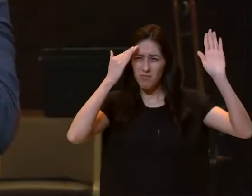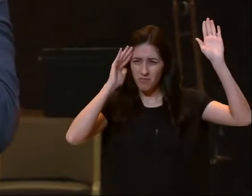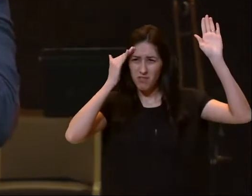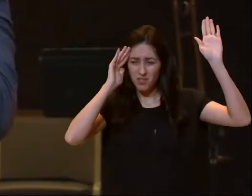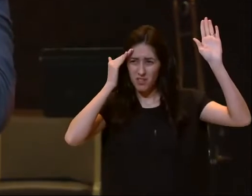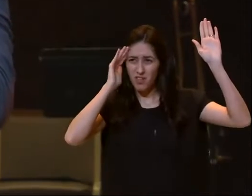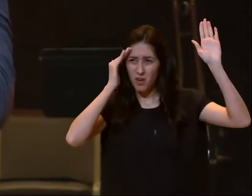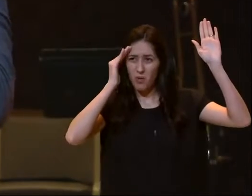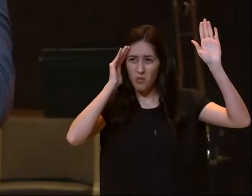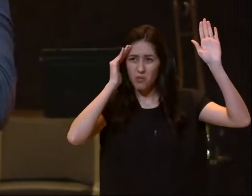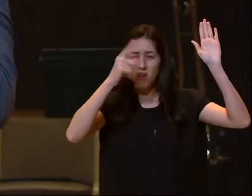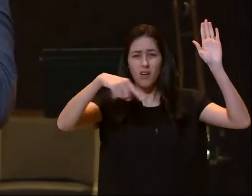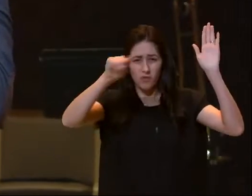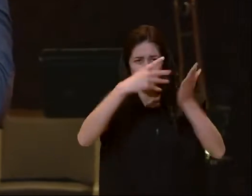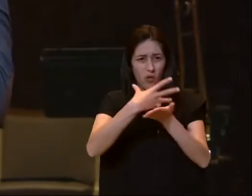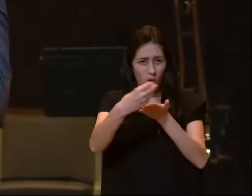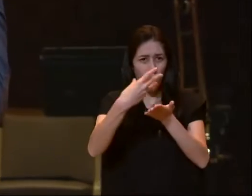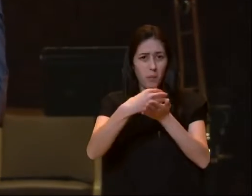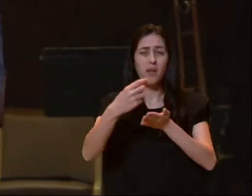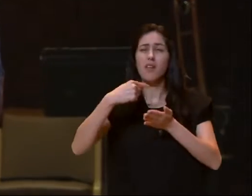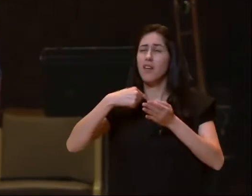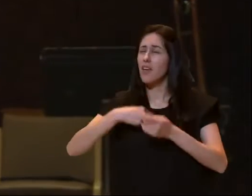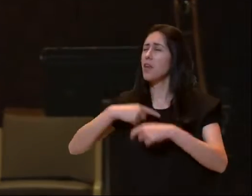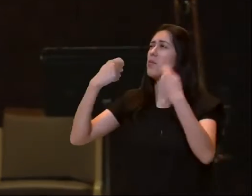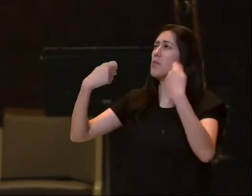isso? Repita comigo, eu